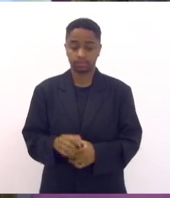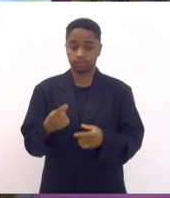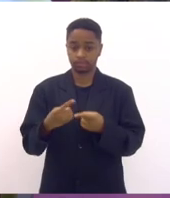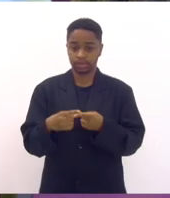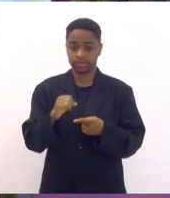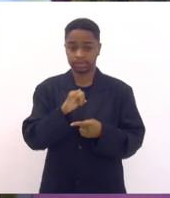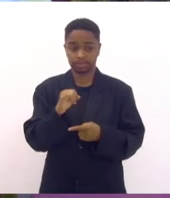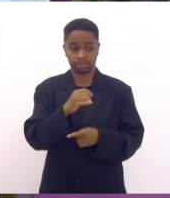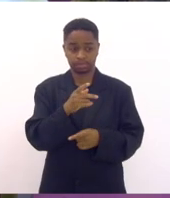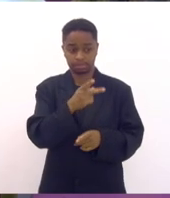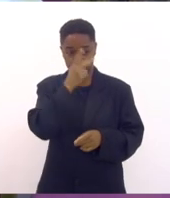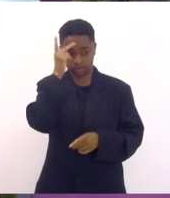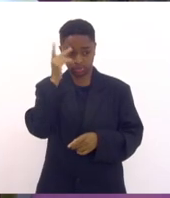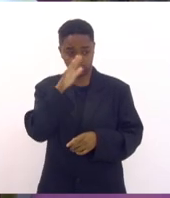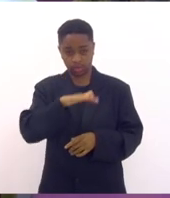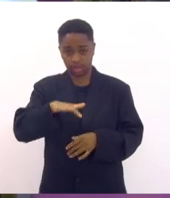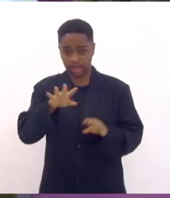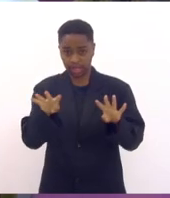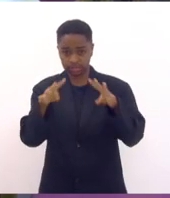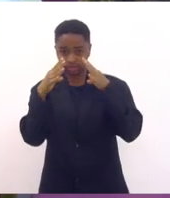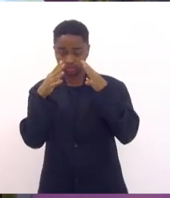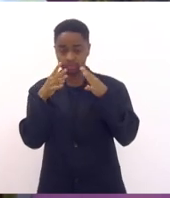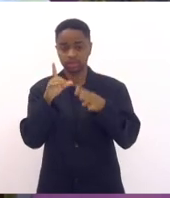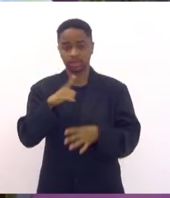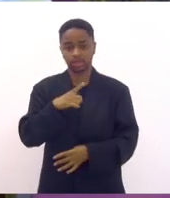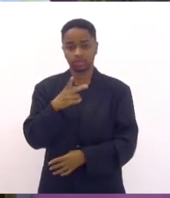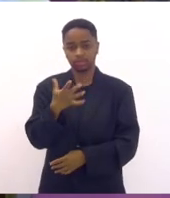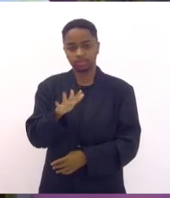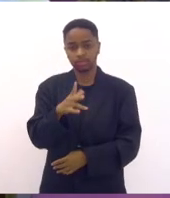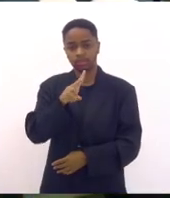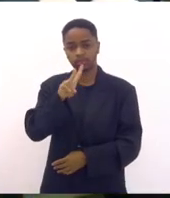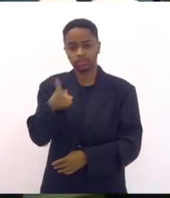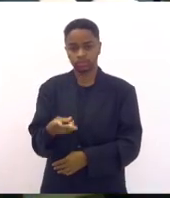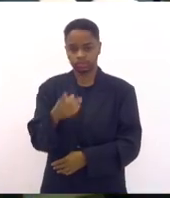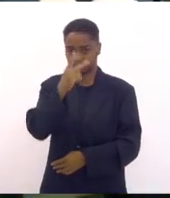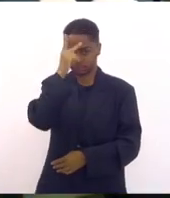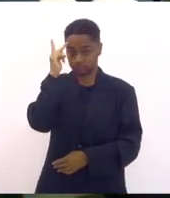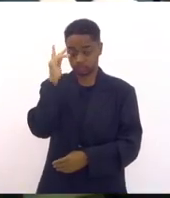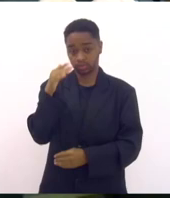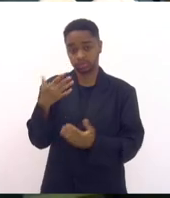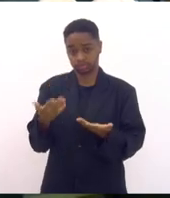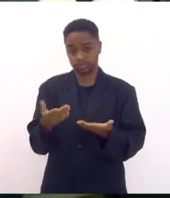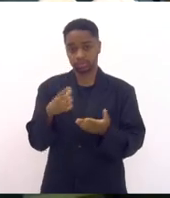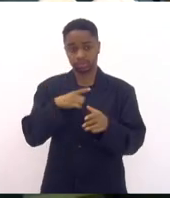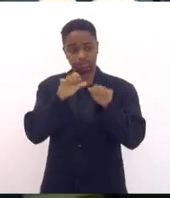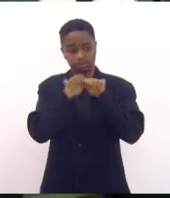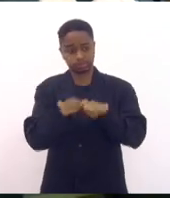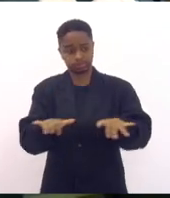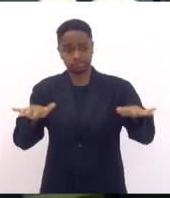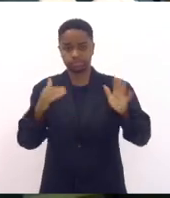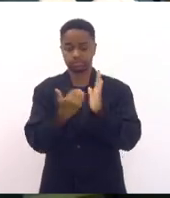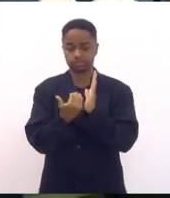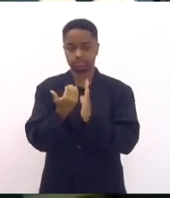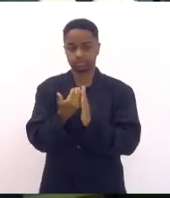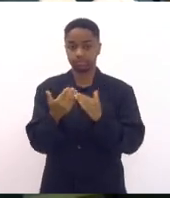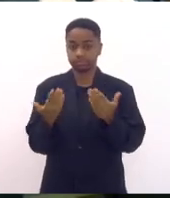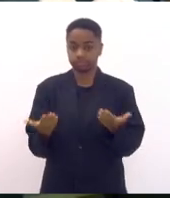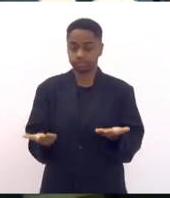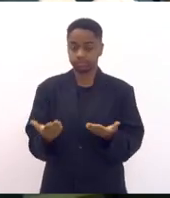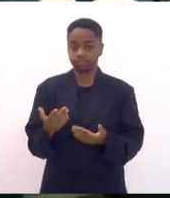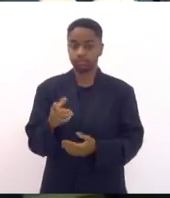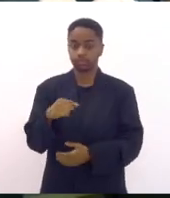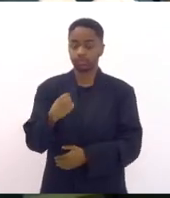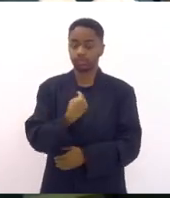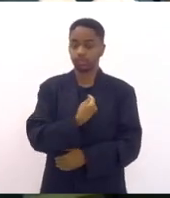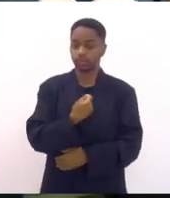menor de 2.000 pessoas então a abragência dela é muito grande então nós temos que